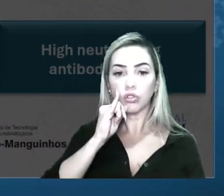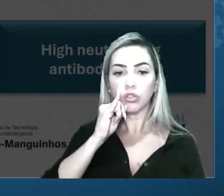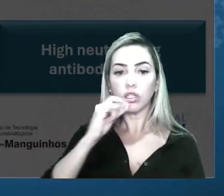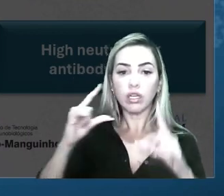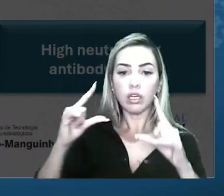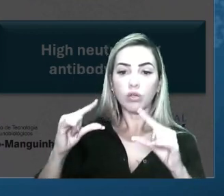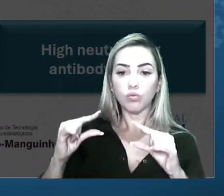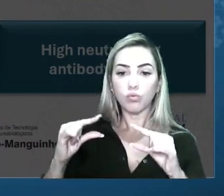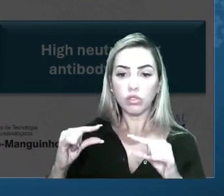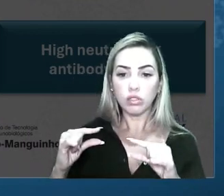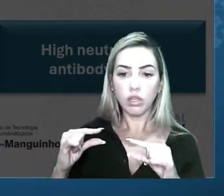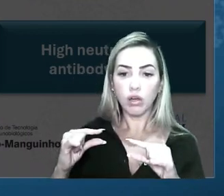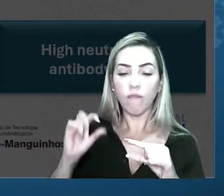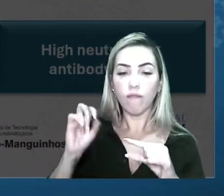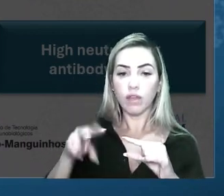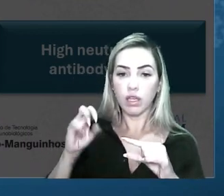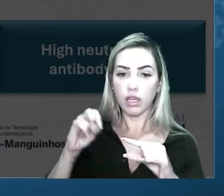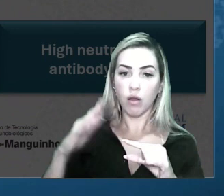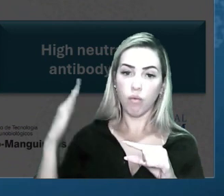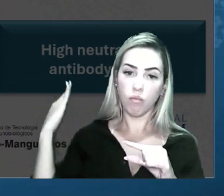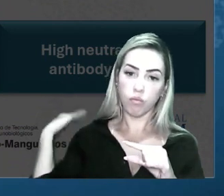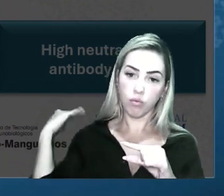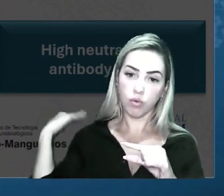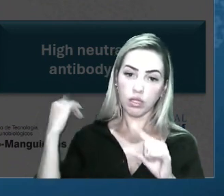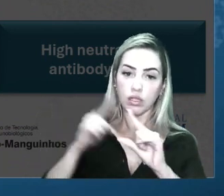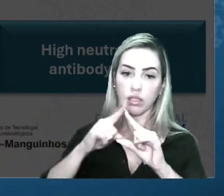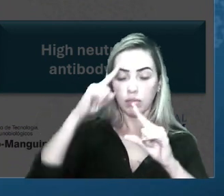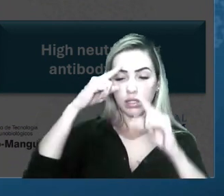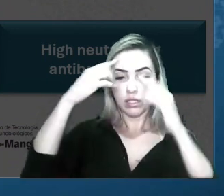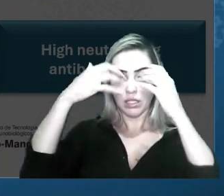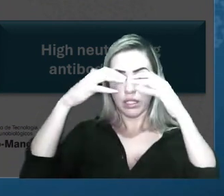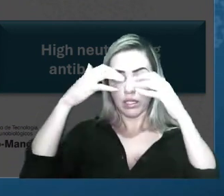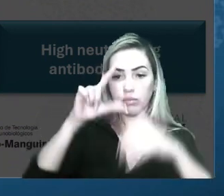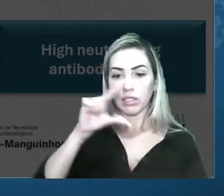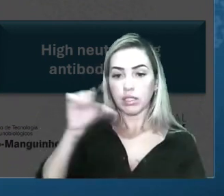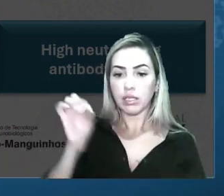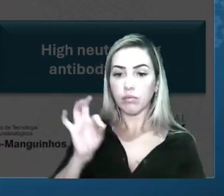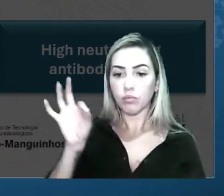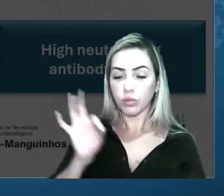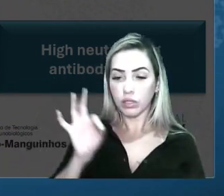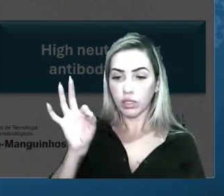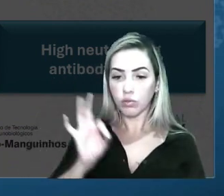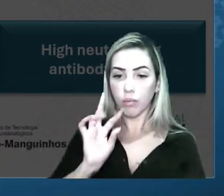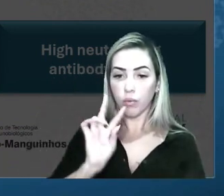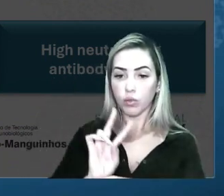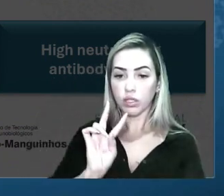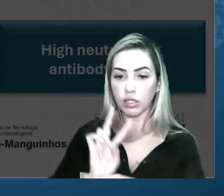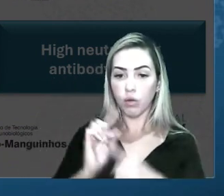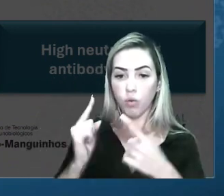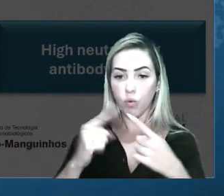viral pulmonar e cerebral, 100% de proteção contra o desafio letal,